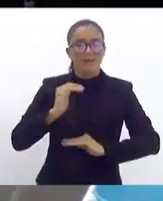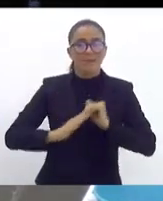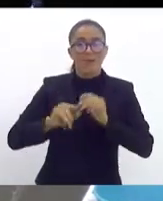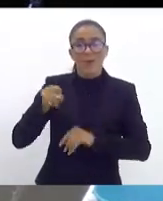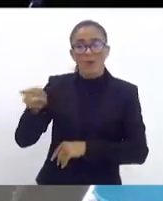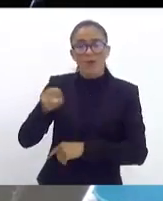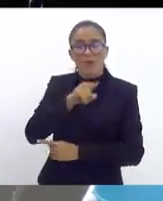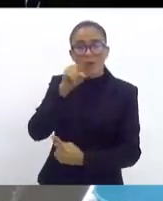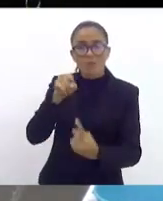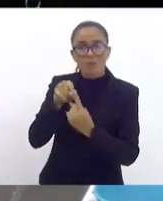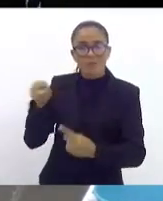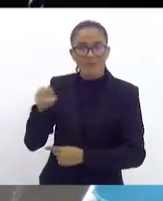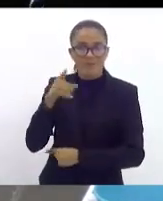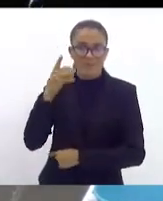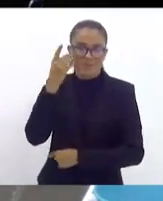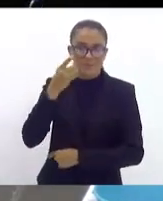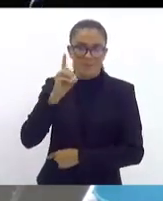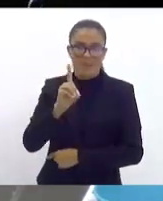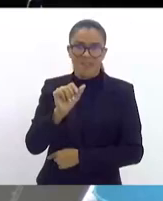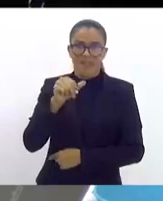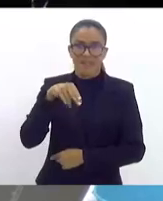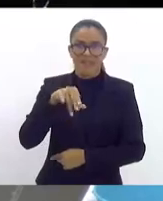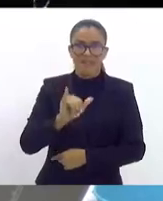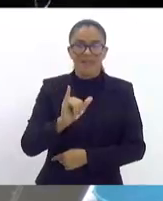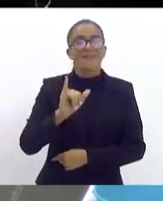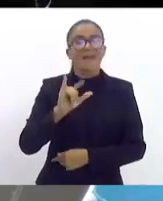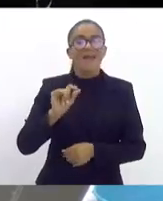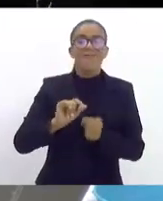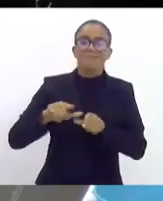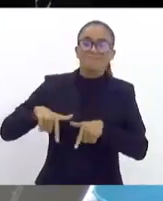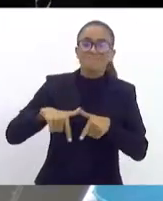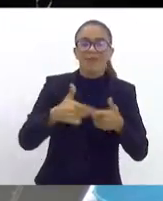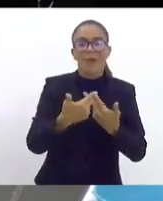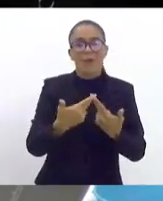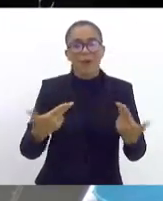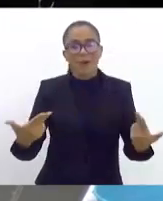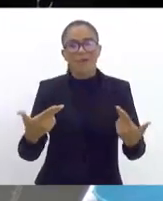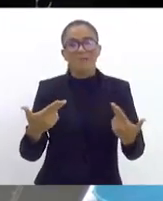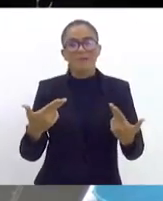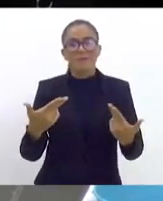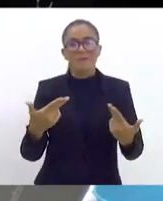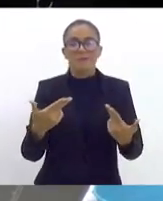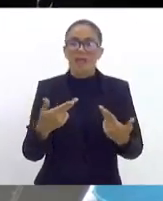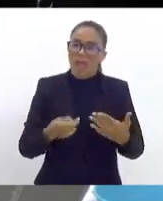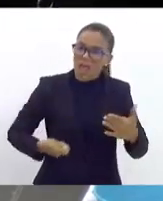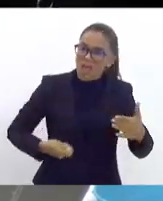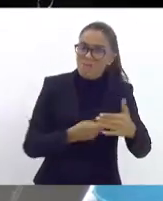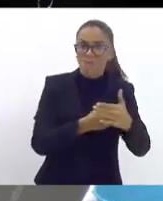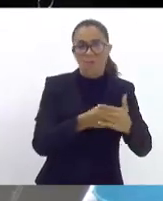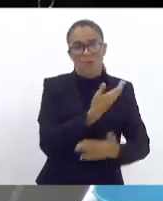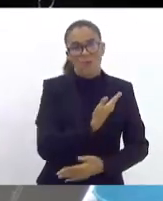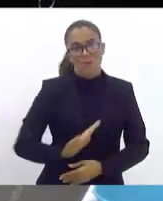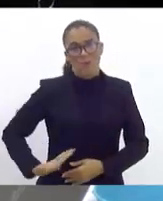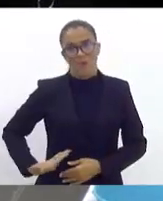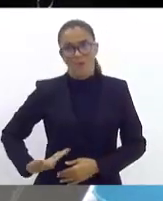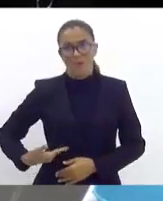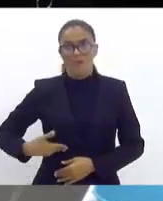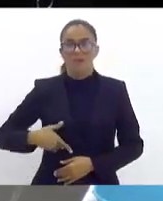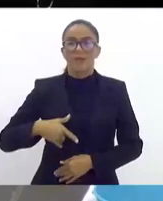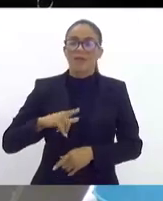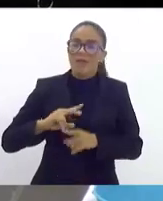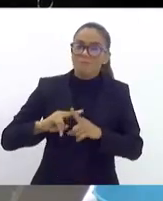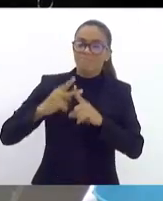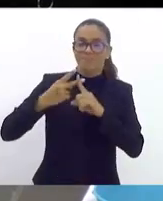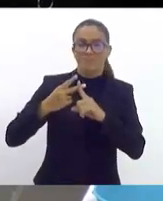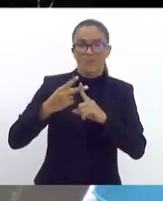é de certa forma algo de impor ao governo que tivesse o reajuste